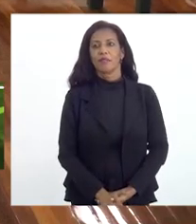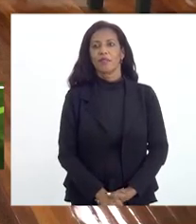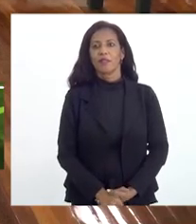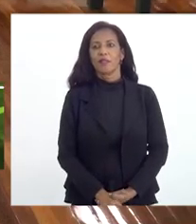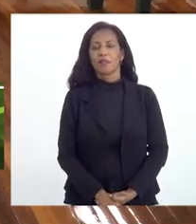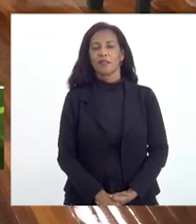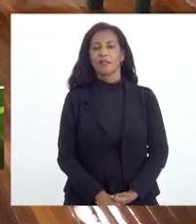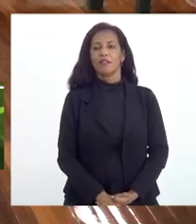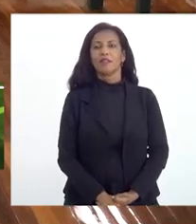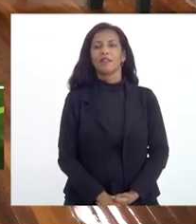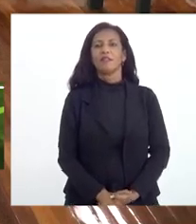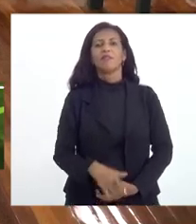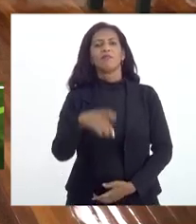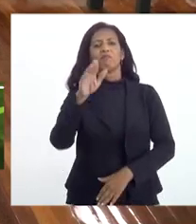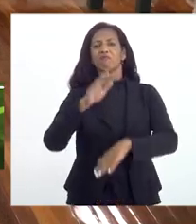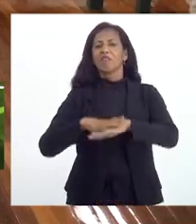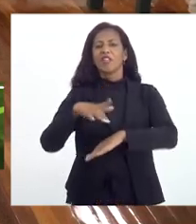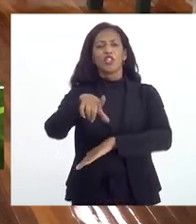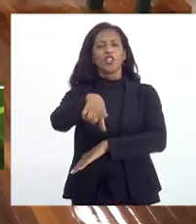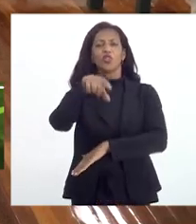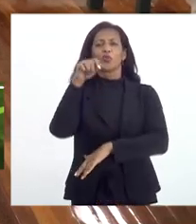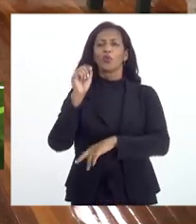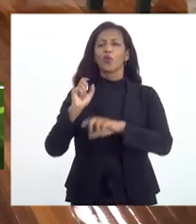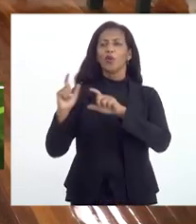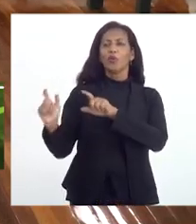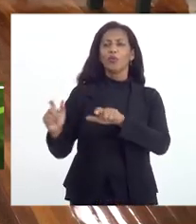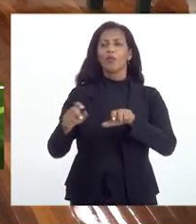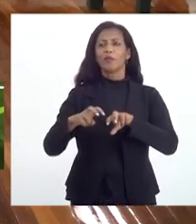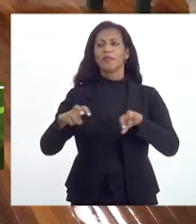Nossa Excelência escolhe o lugar que quer ficar.